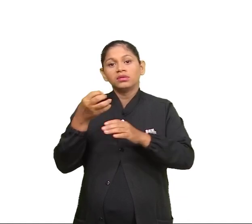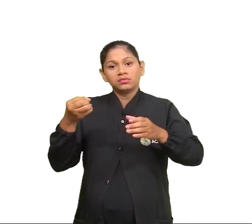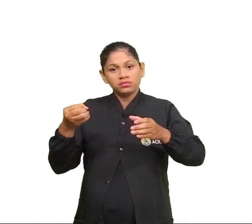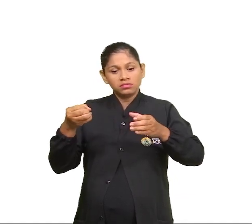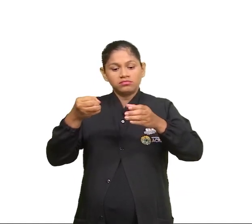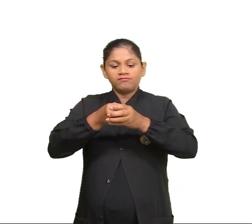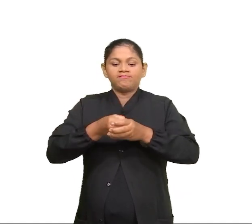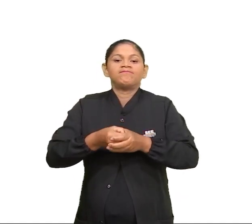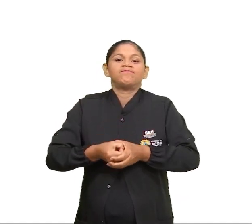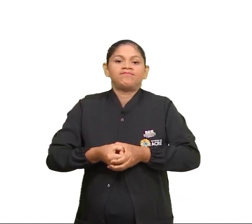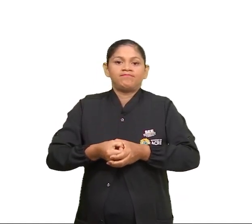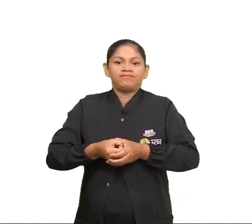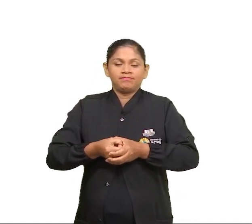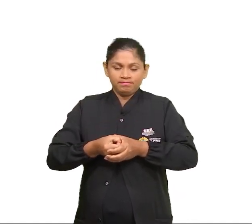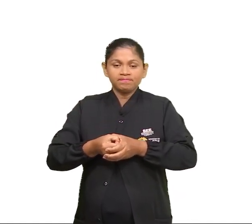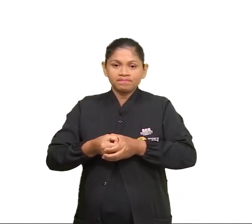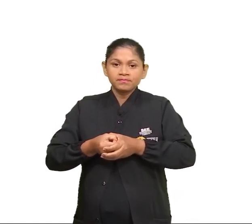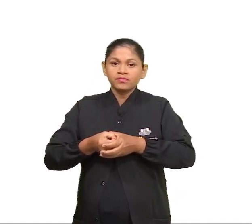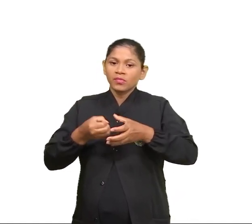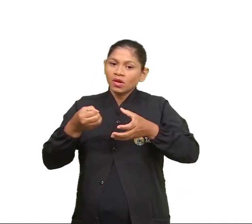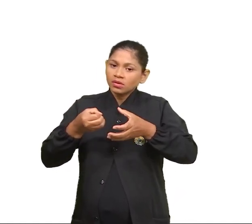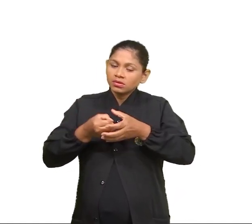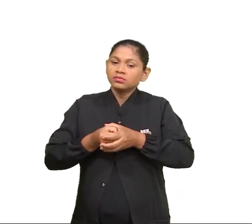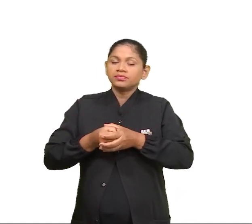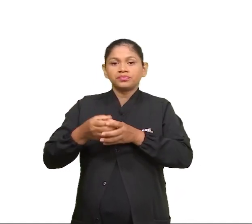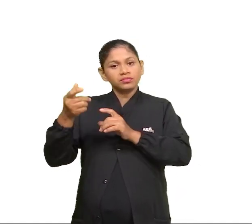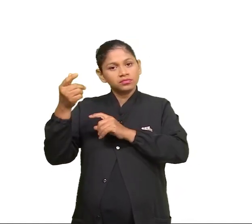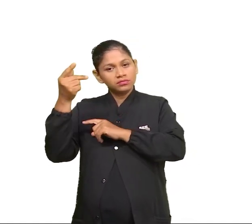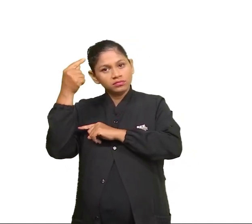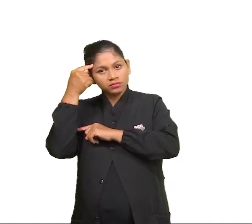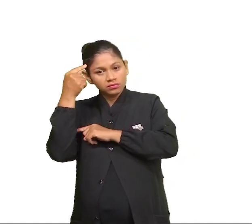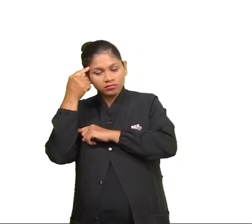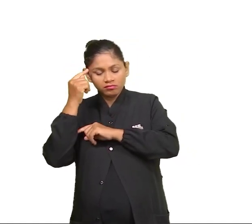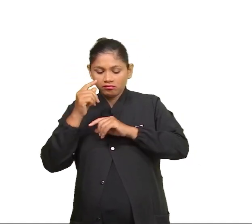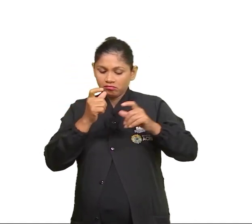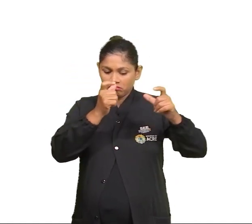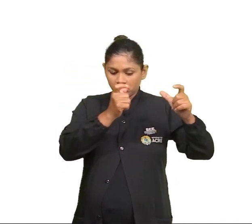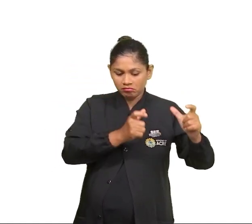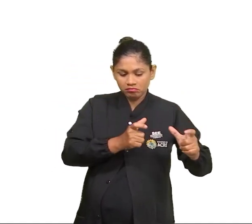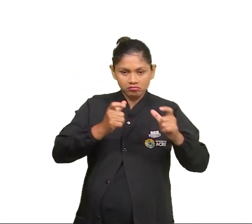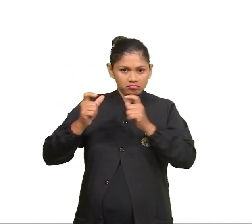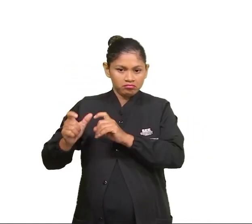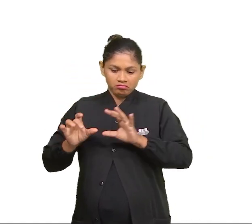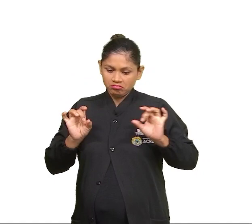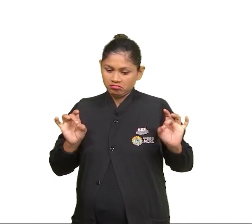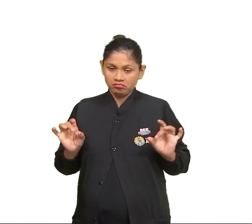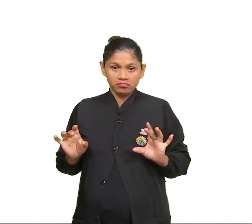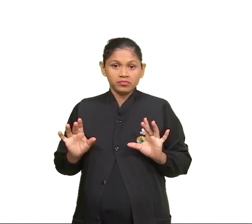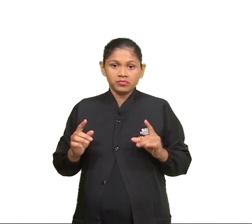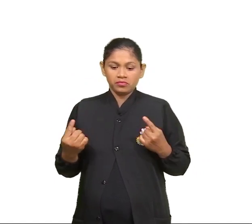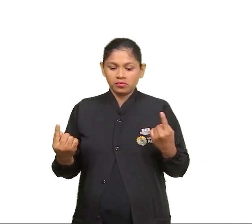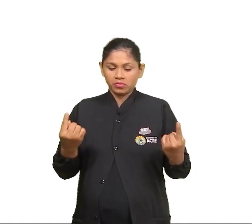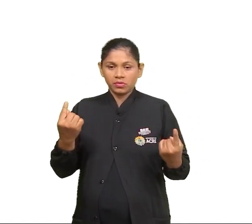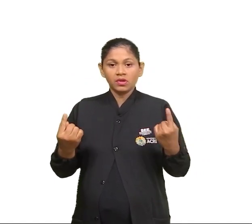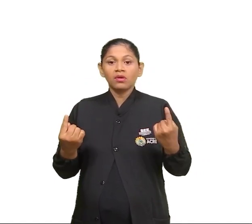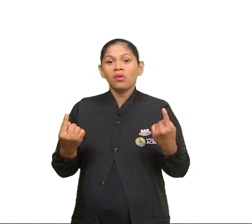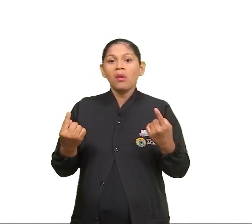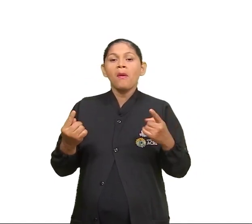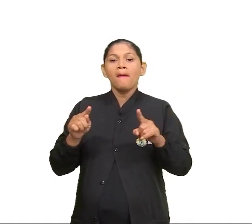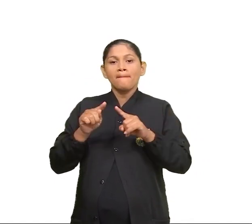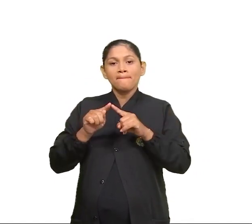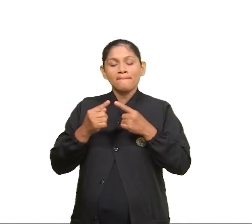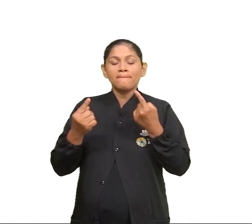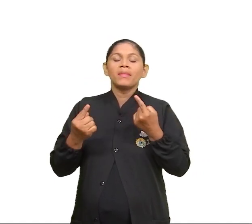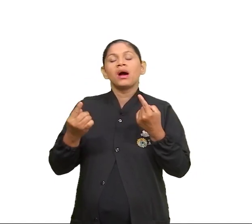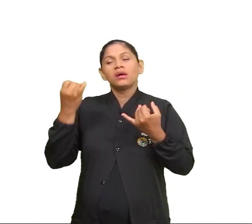de segregação. Segregaram os pensadores, cada um ficava em seus espaços, mas assim eles continuavam circulando as